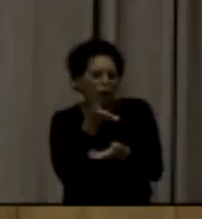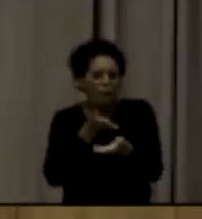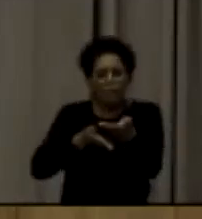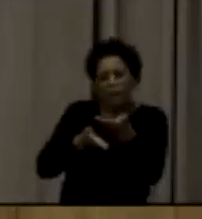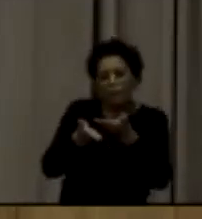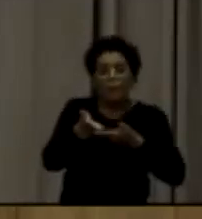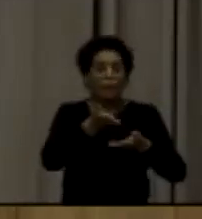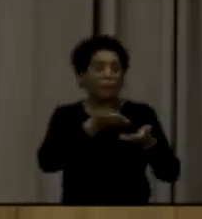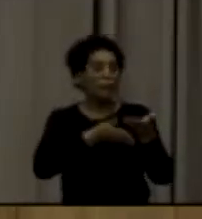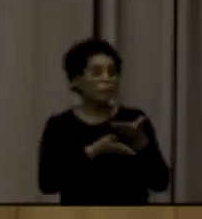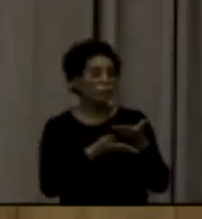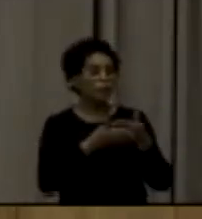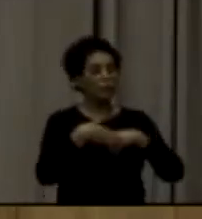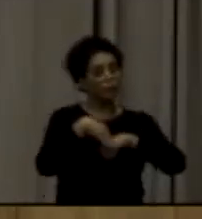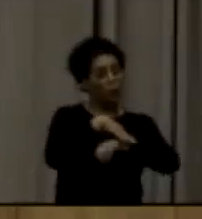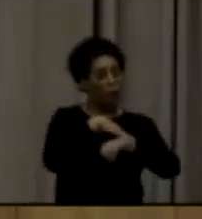articular